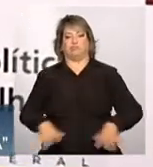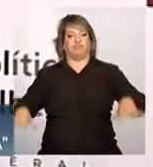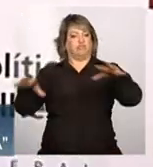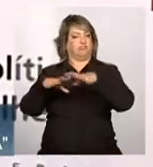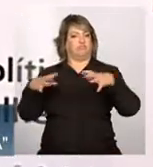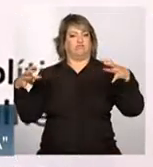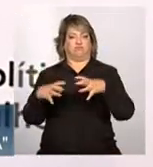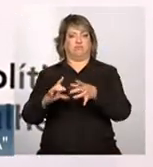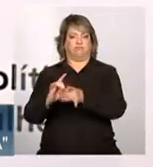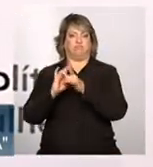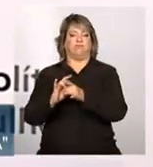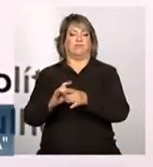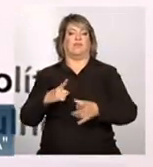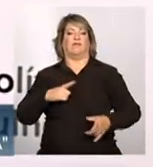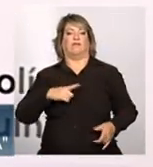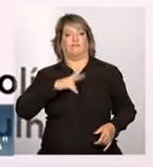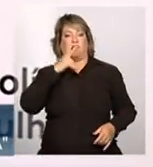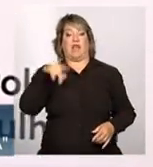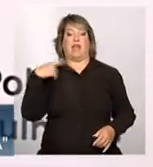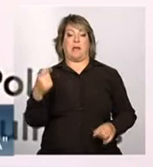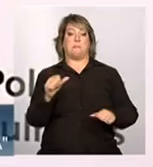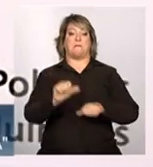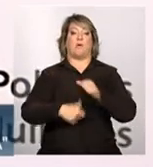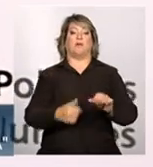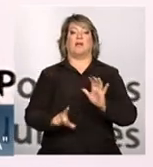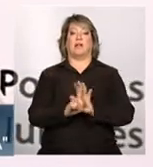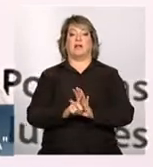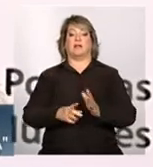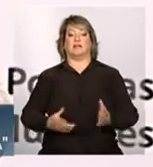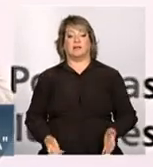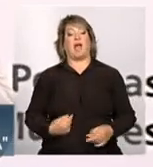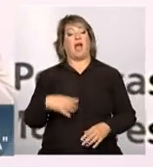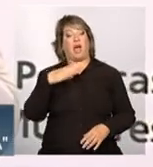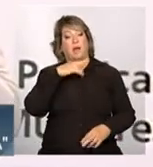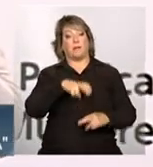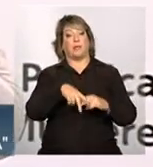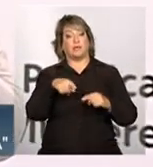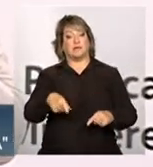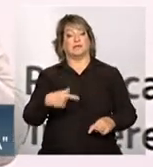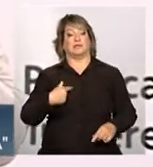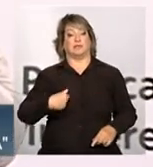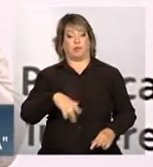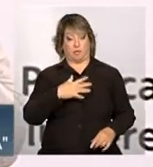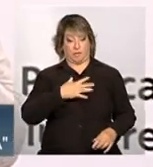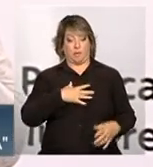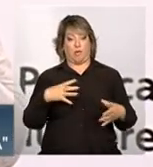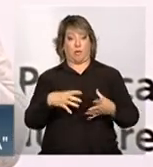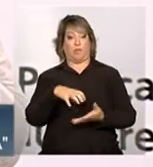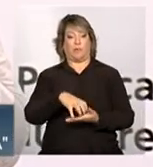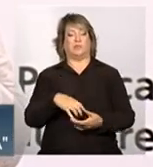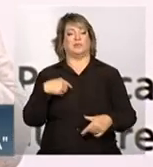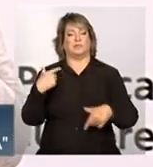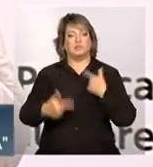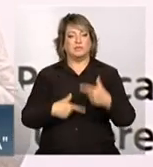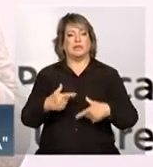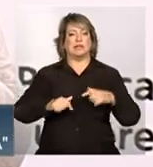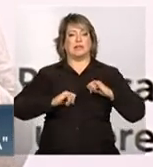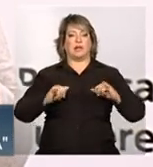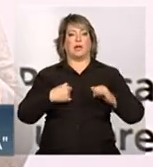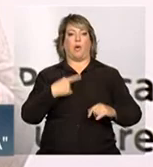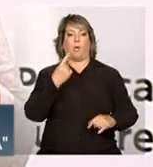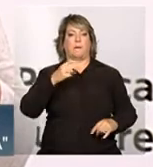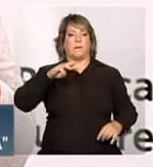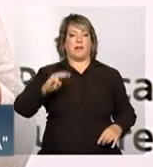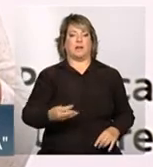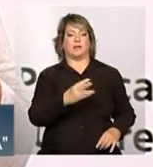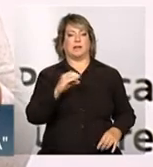dos partidos e do Congresso, são eles que mudam as leis. Eu acho que é por isso que a gente, pelo menos do meu movimento, está engajada na campanha de 1 milhão e 300